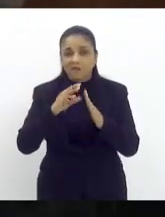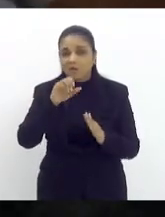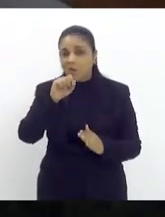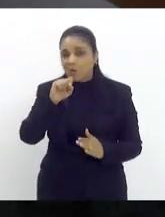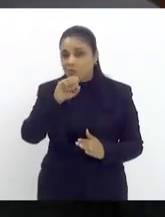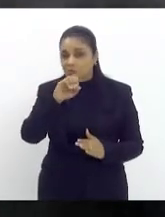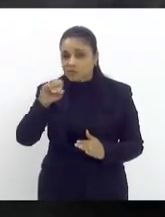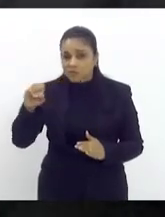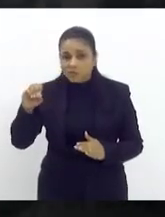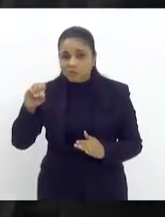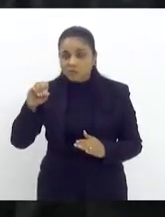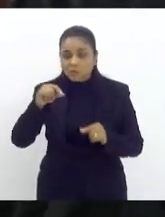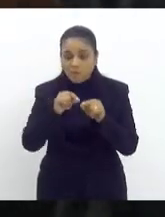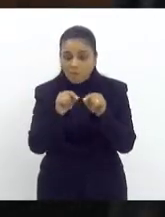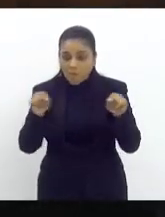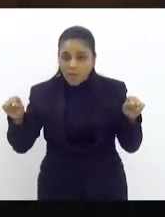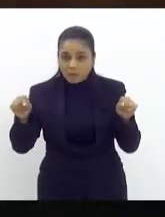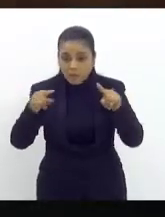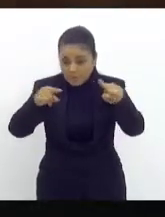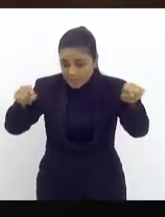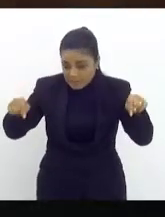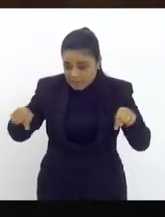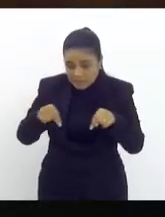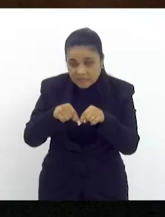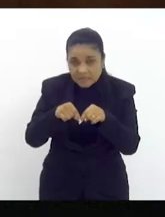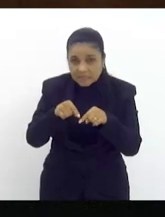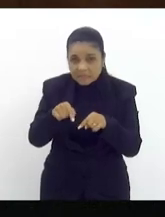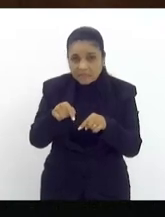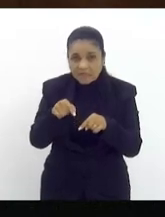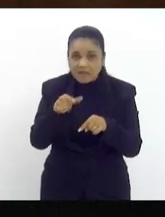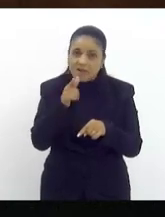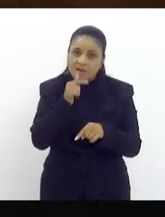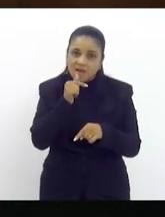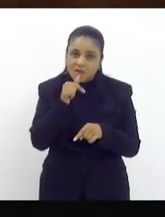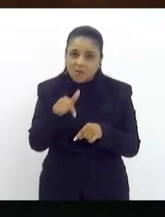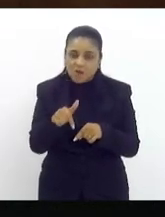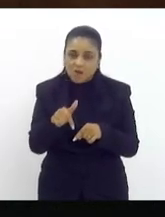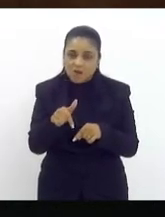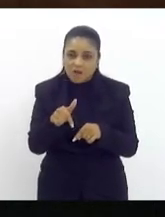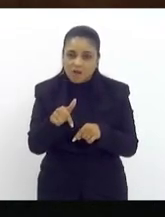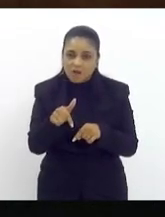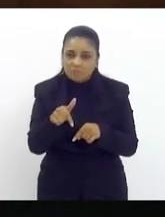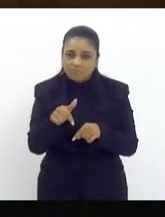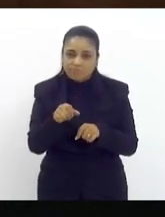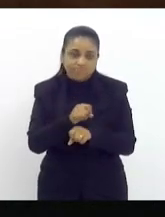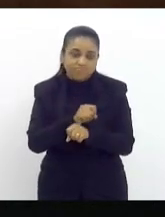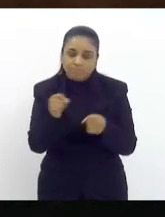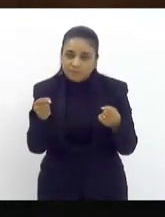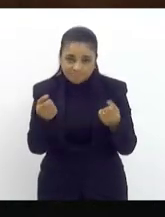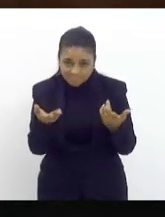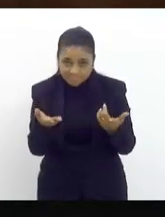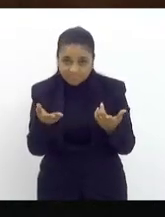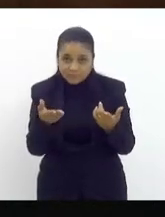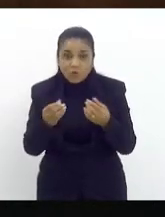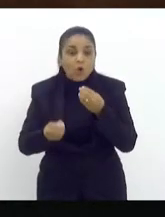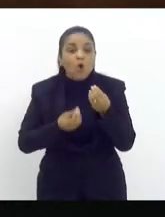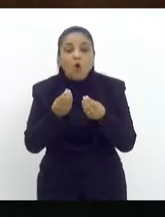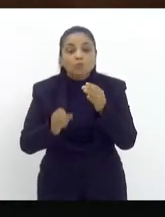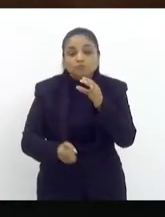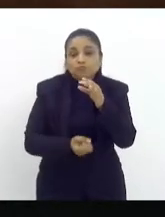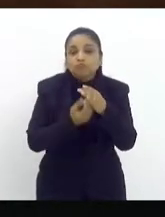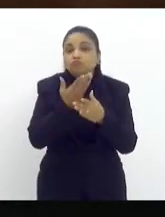gastaria. Uma piscina você não colocaria esse nível de abastecimento. E de onde é que vai surgir essa